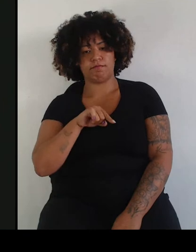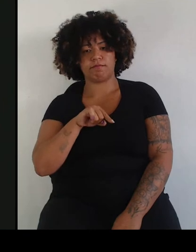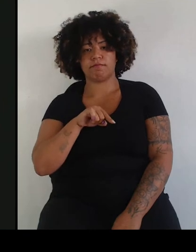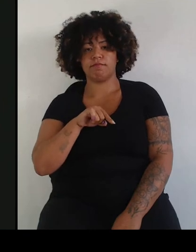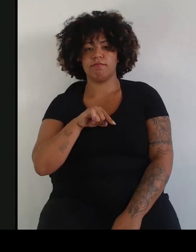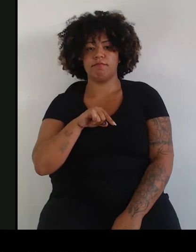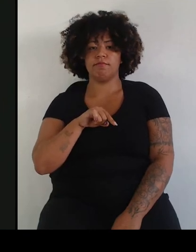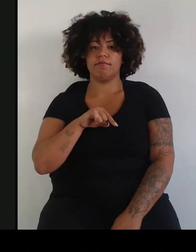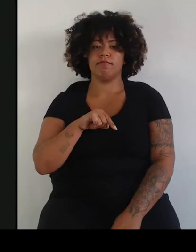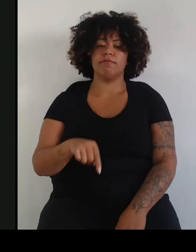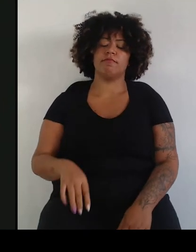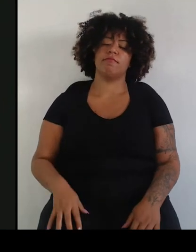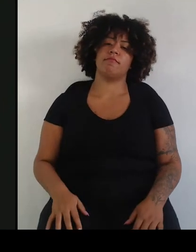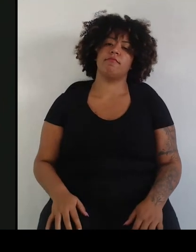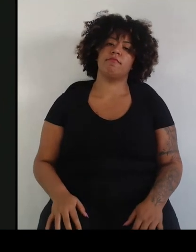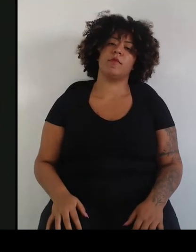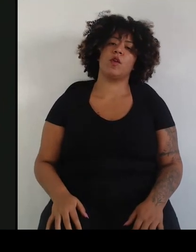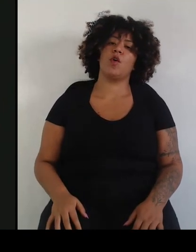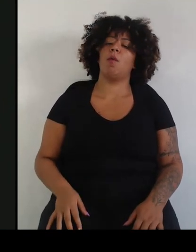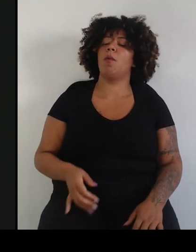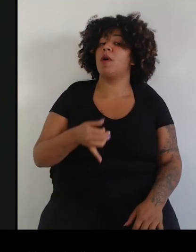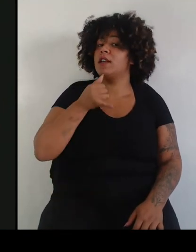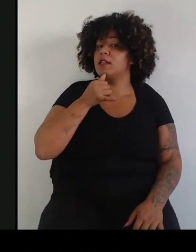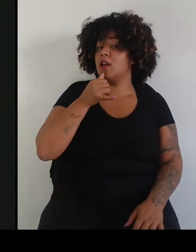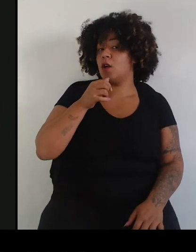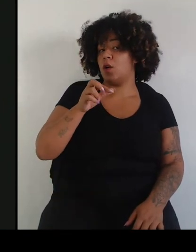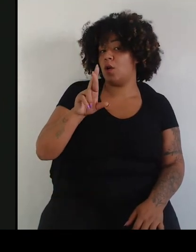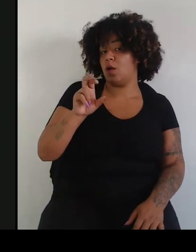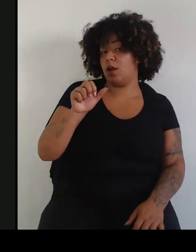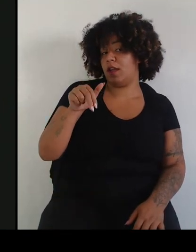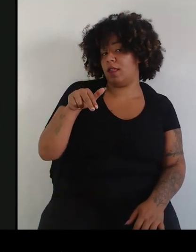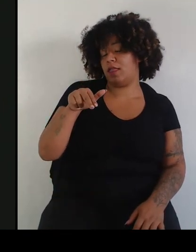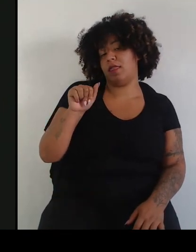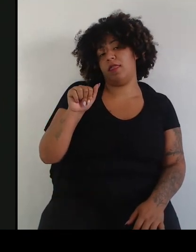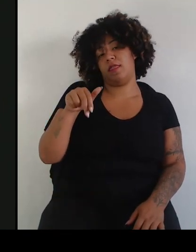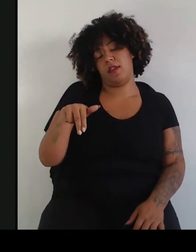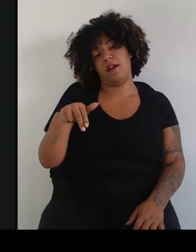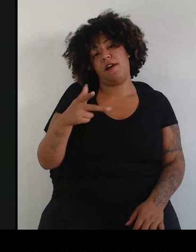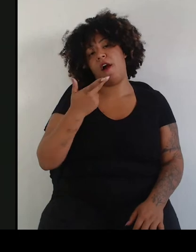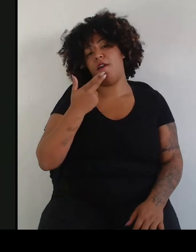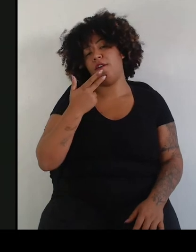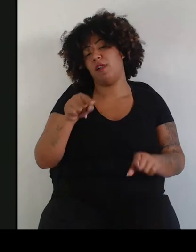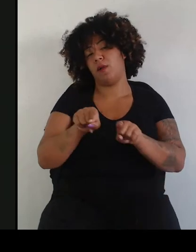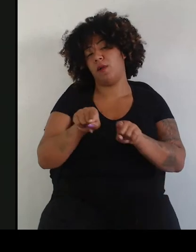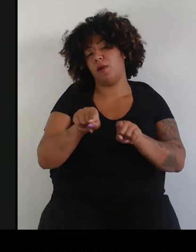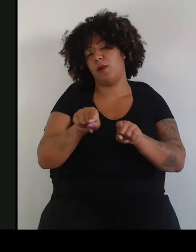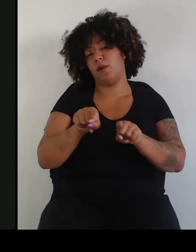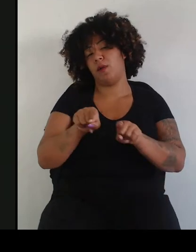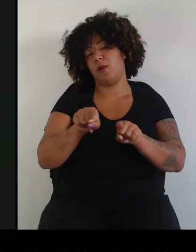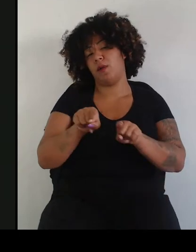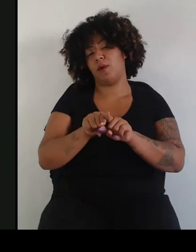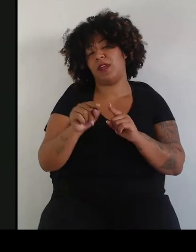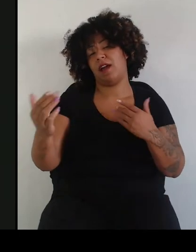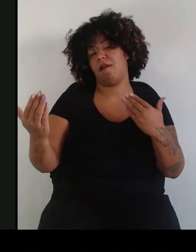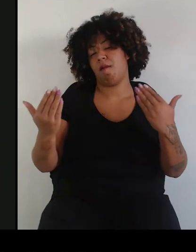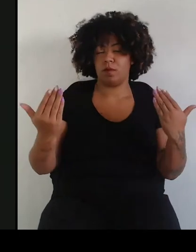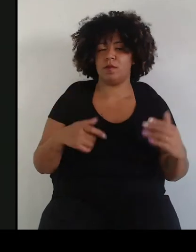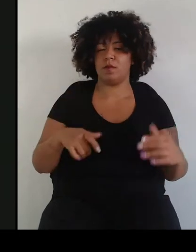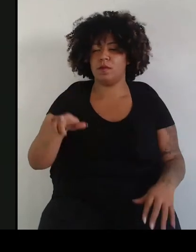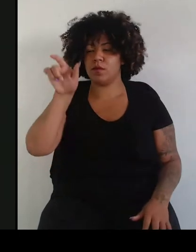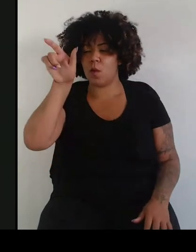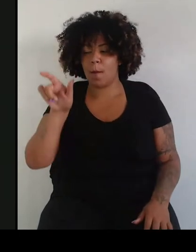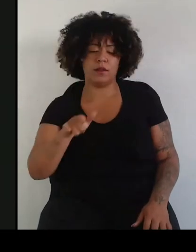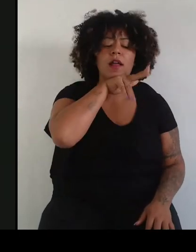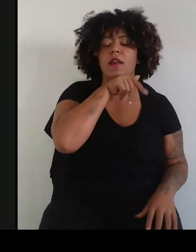apresentou como é oposições entre animal e humano eu acho que havia nele